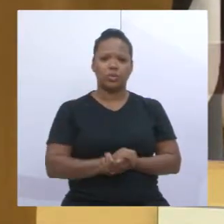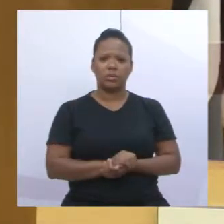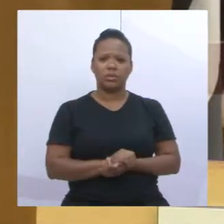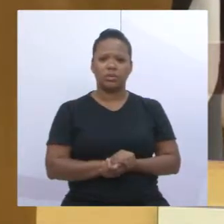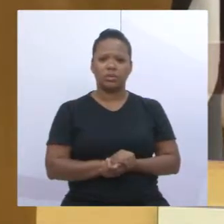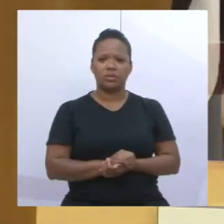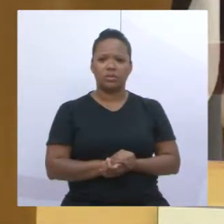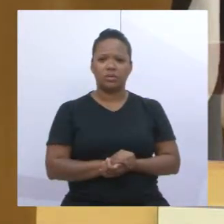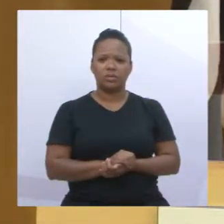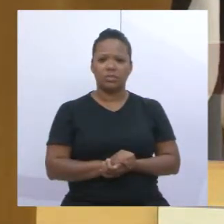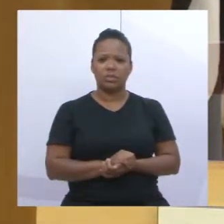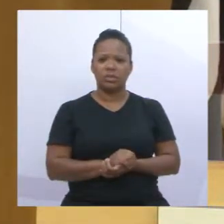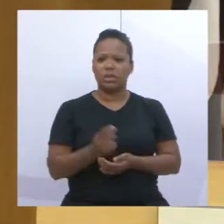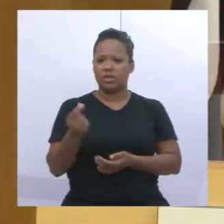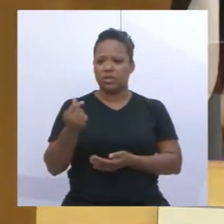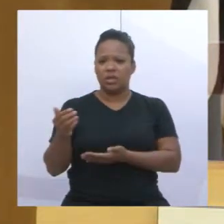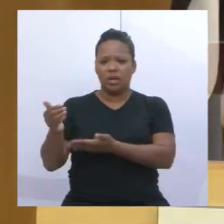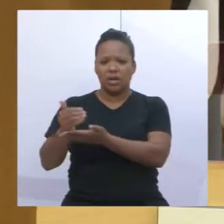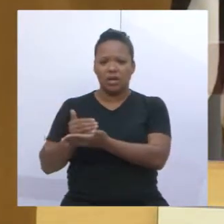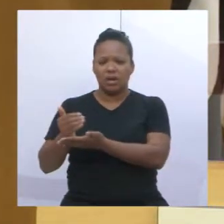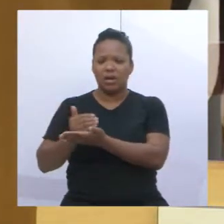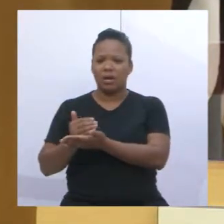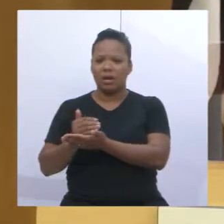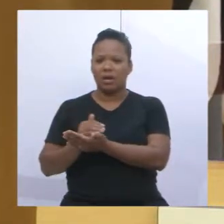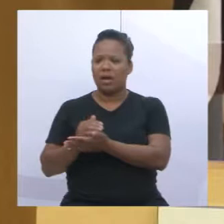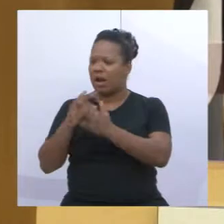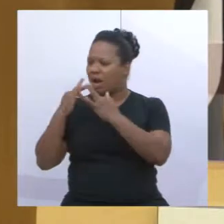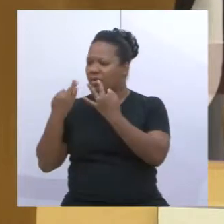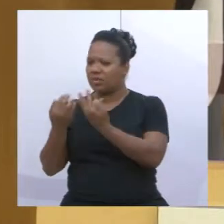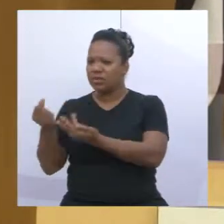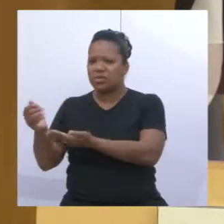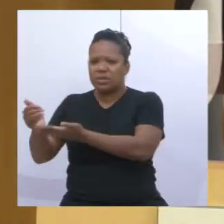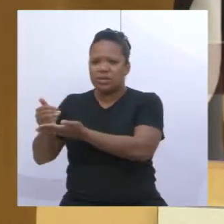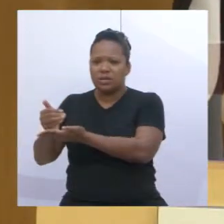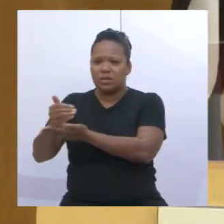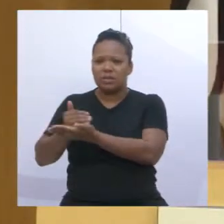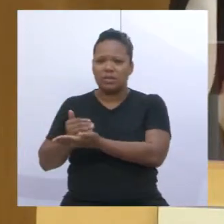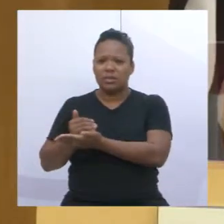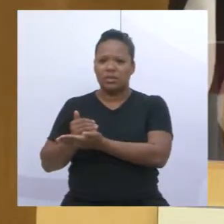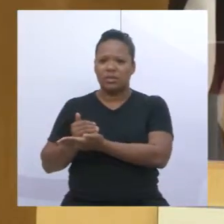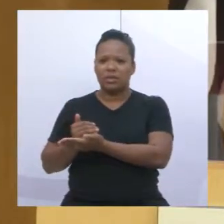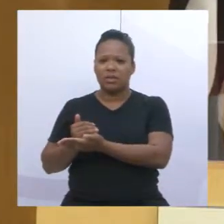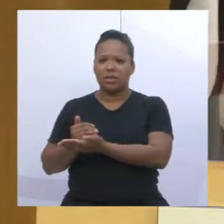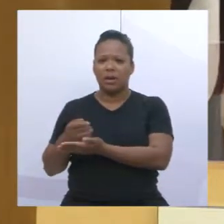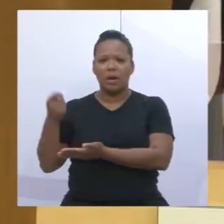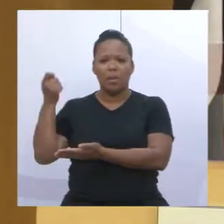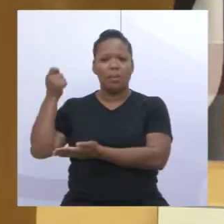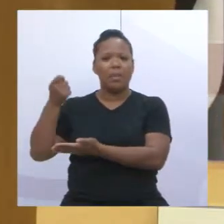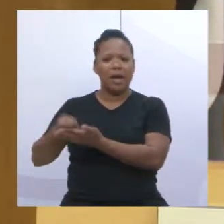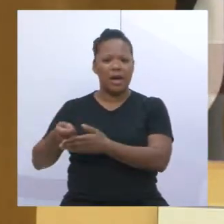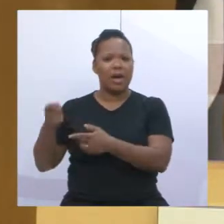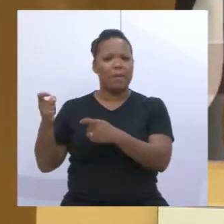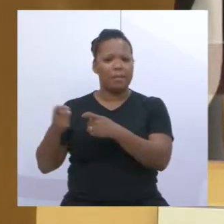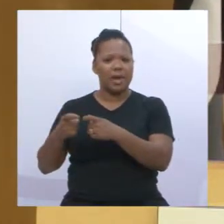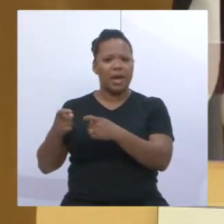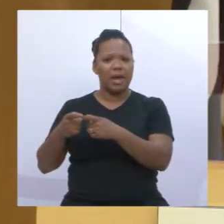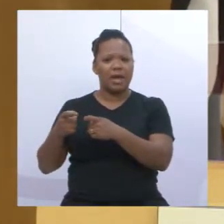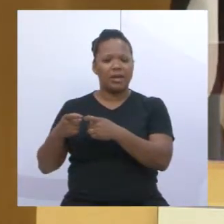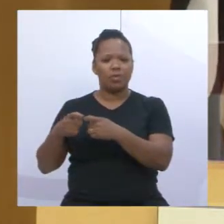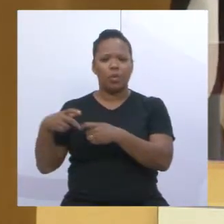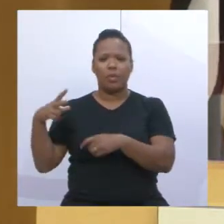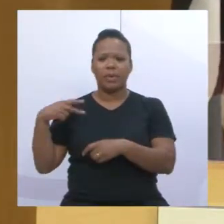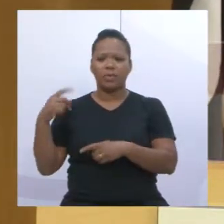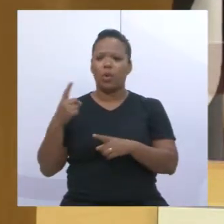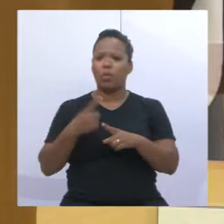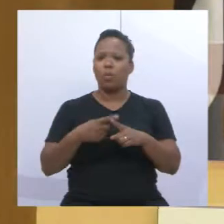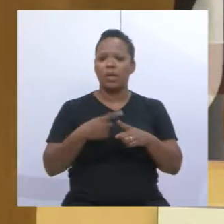que faz vaquinha entre os membros da família para poder passar no médico particular, porque a